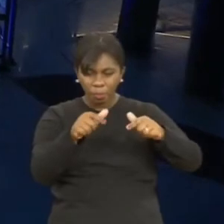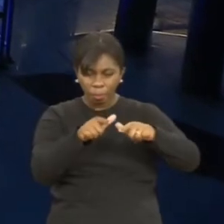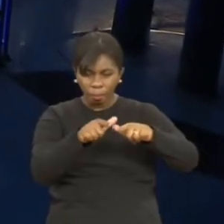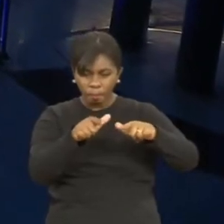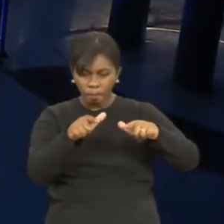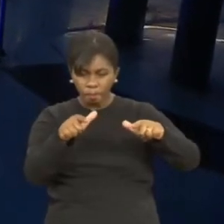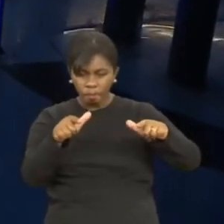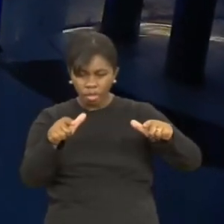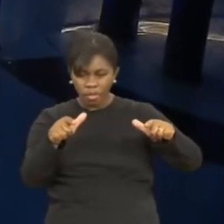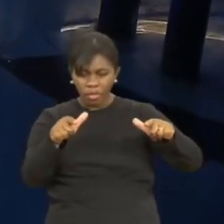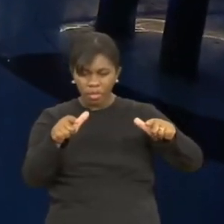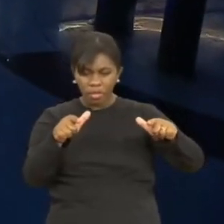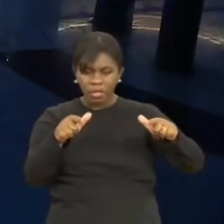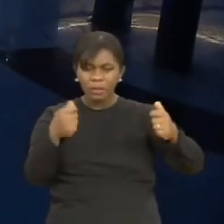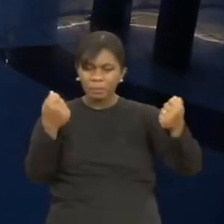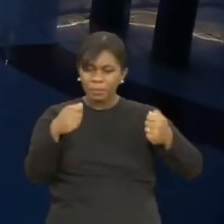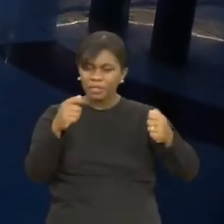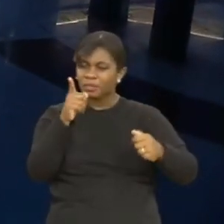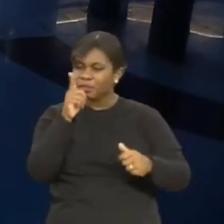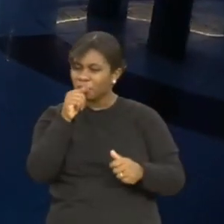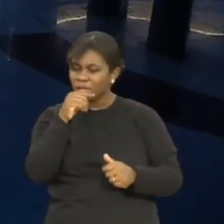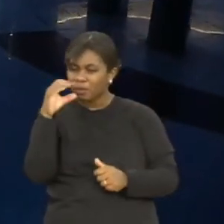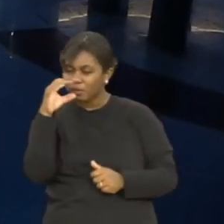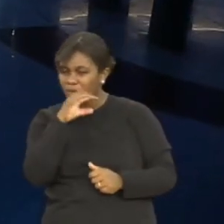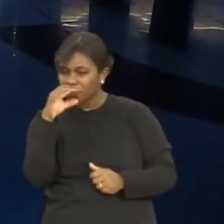e ela clama por água?